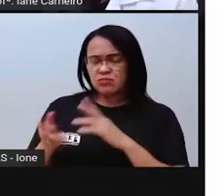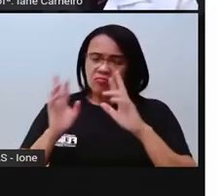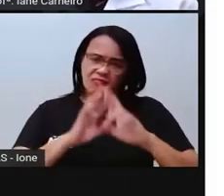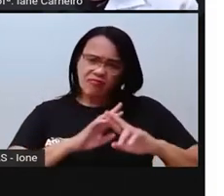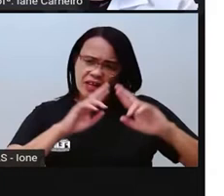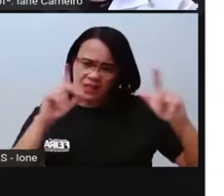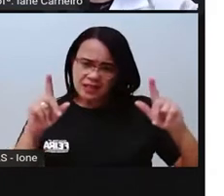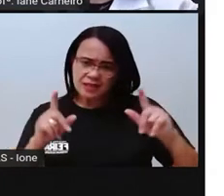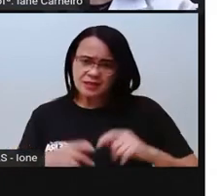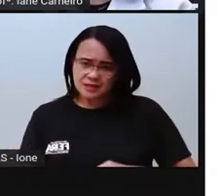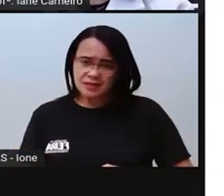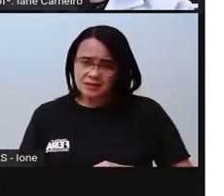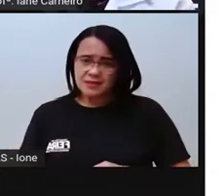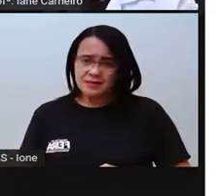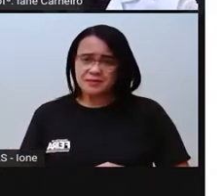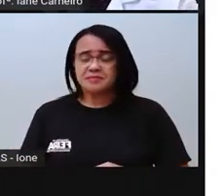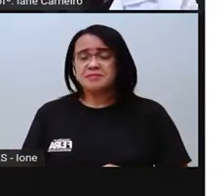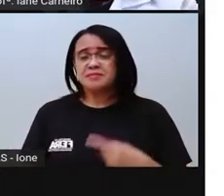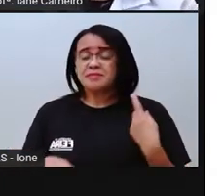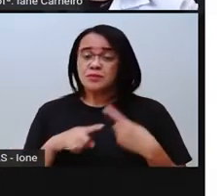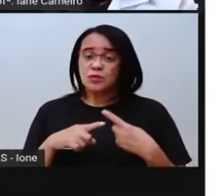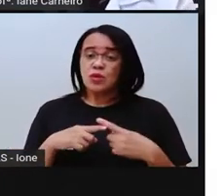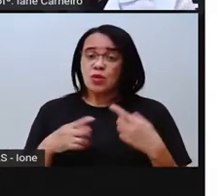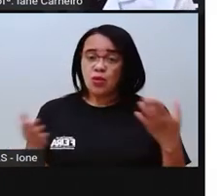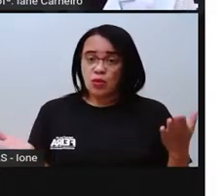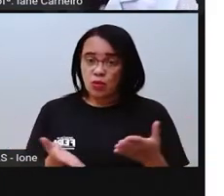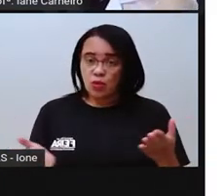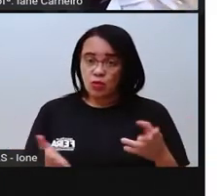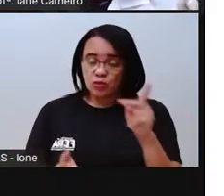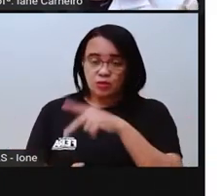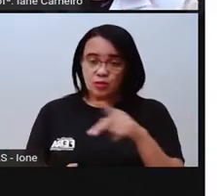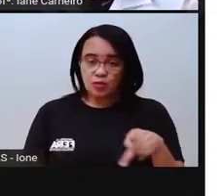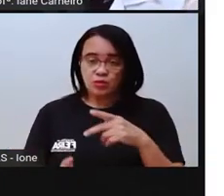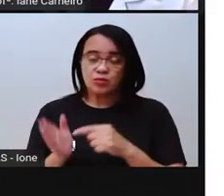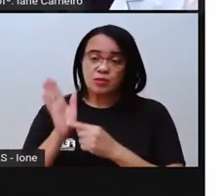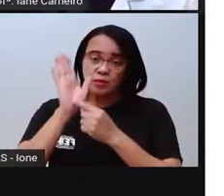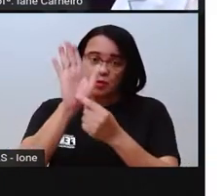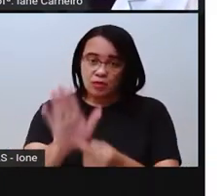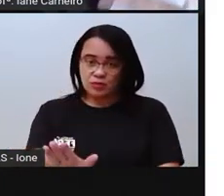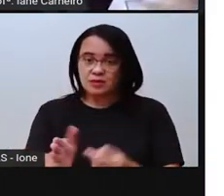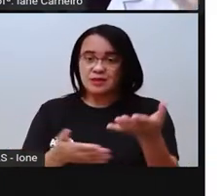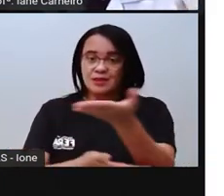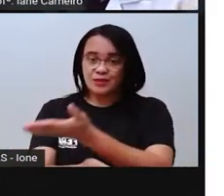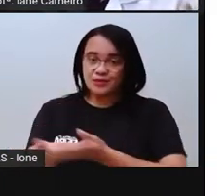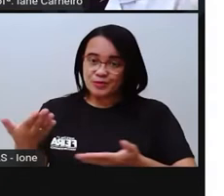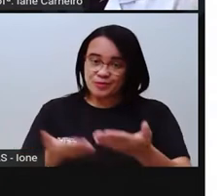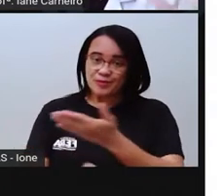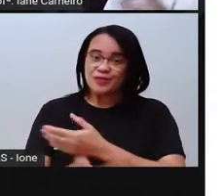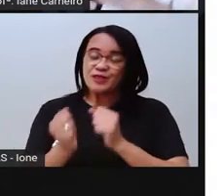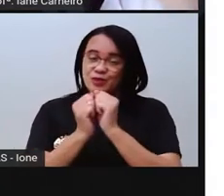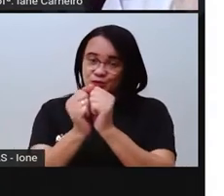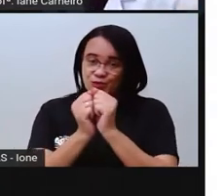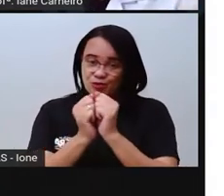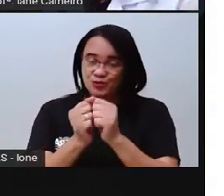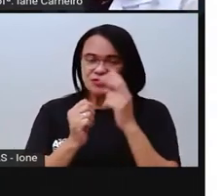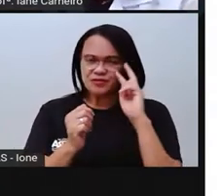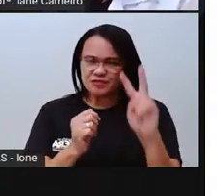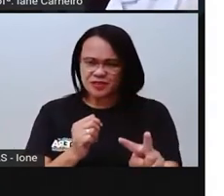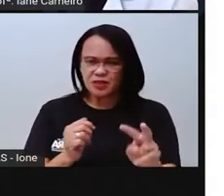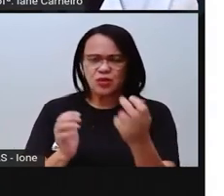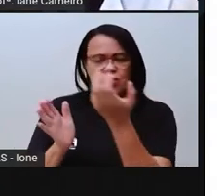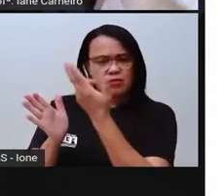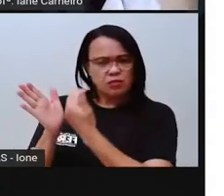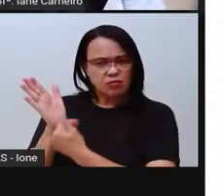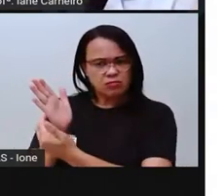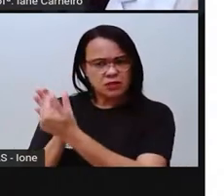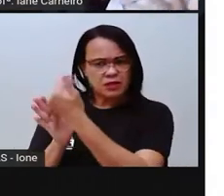para a gente compartilhar aqui juntos? Ele é bem diferente, né? Só tem imagens e aí tem algumas cores, né, que aparecem